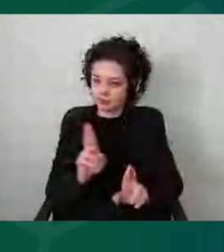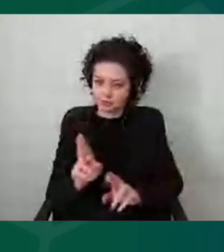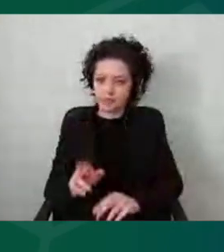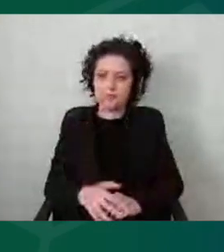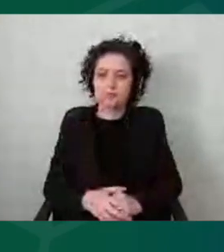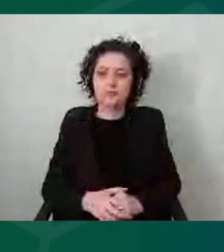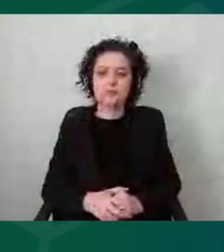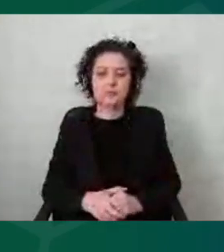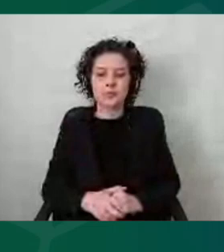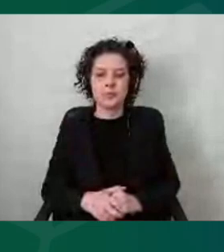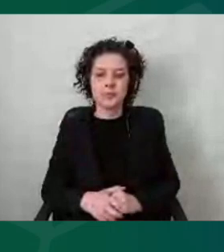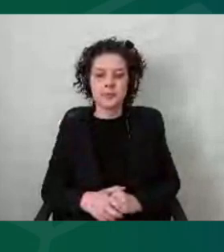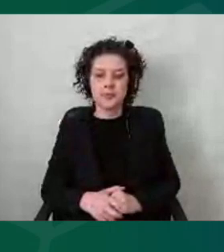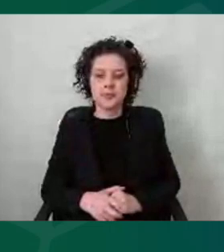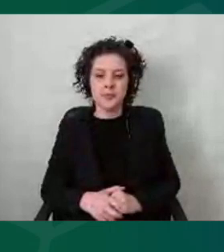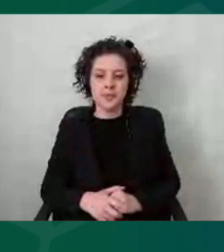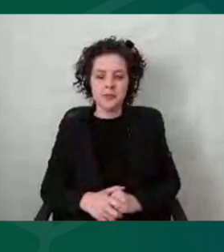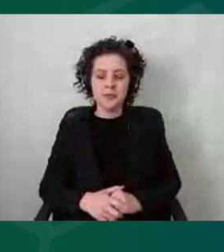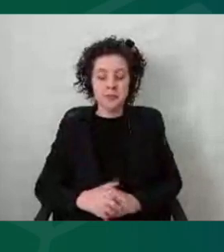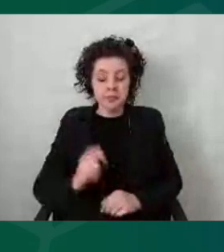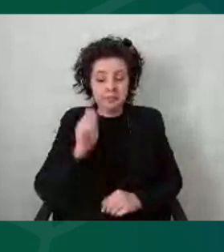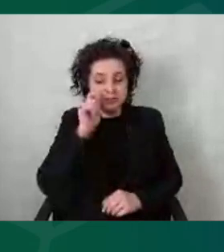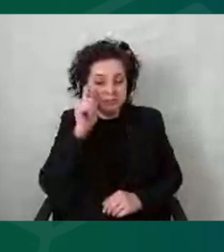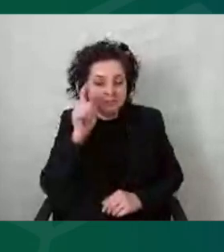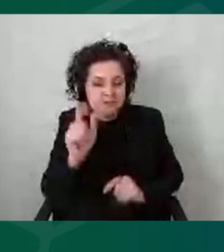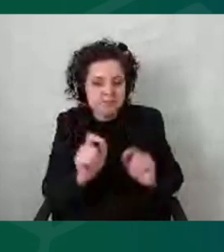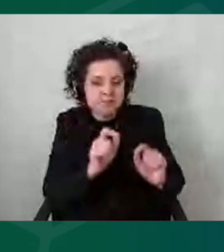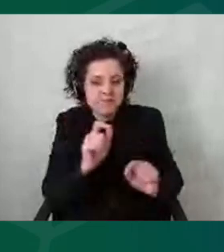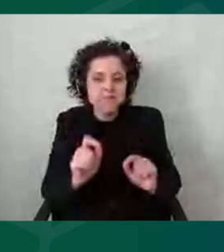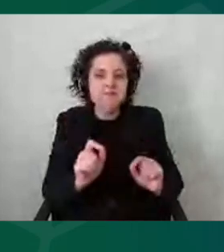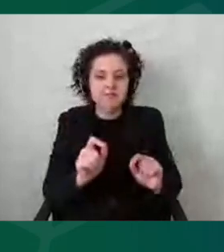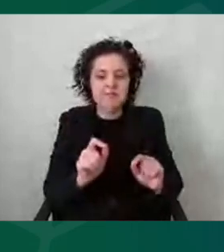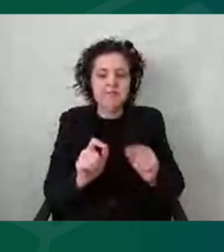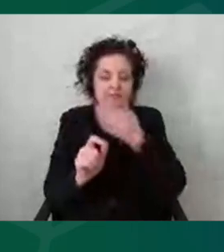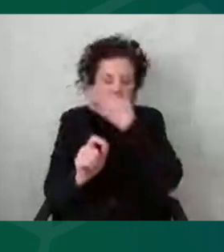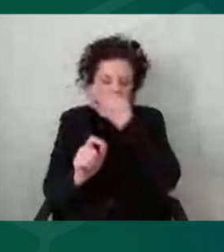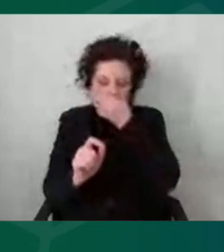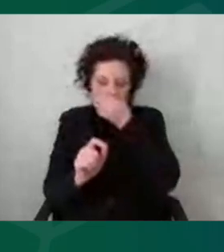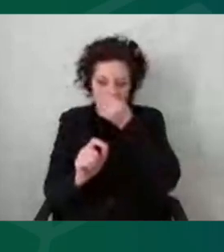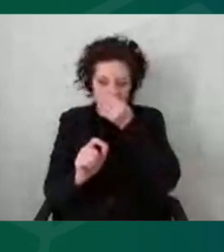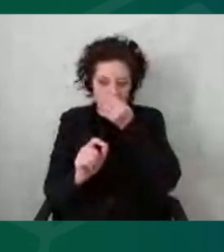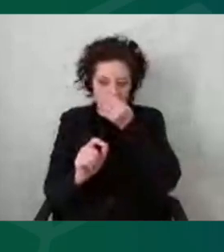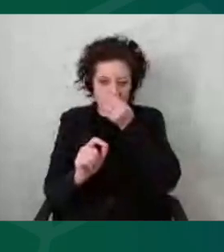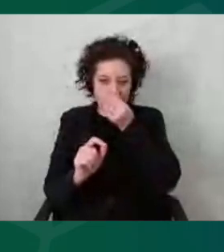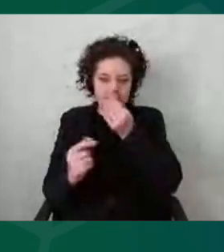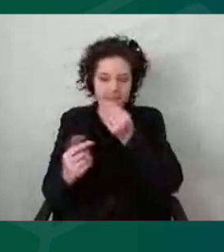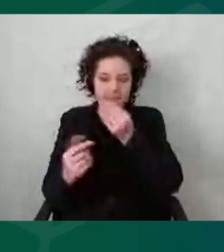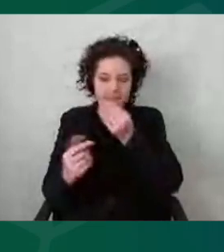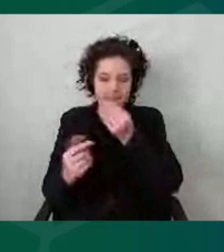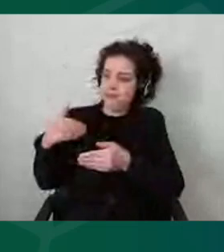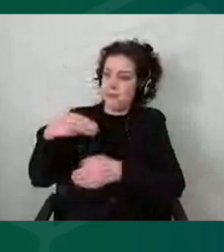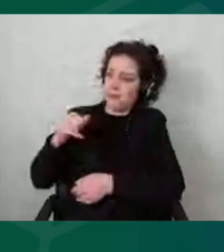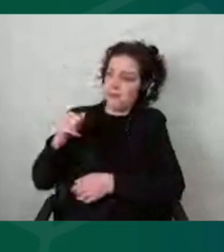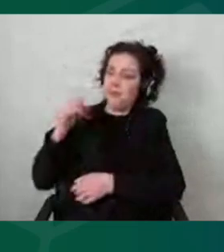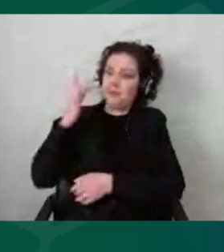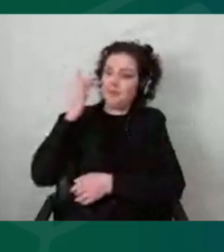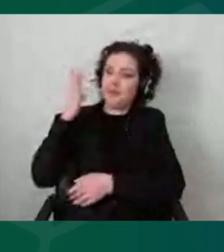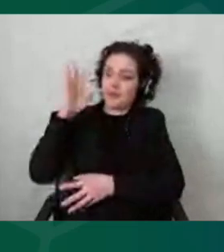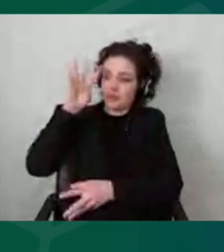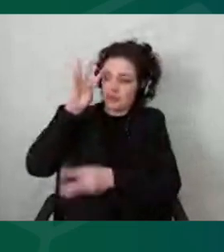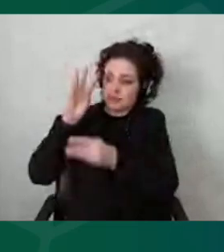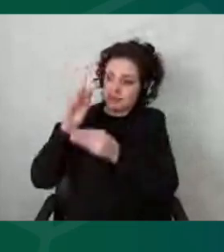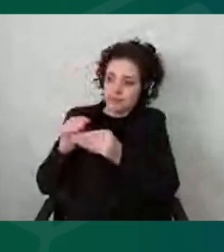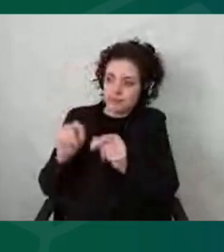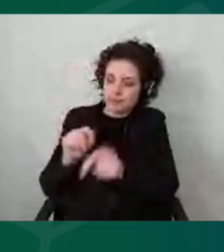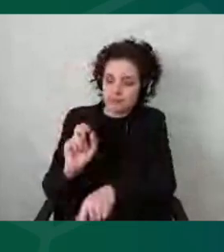Um aspecto interessante que fica facilitado pela apresentação anterior do Mário é que esse vírus, que ele caracterizou